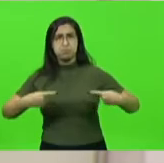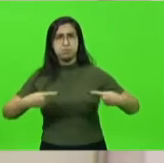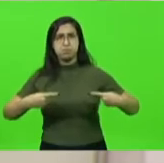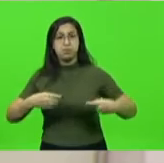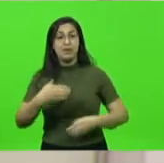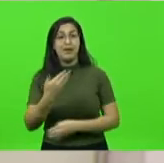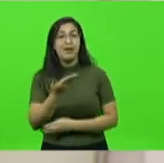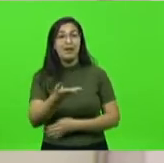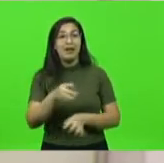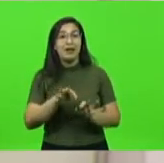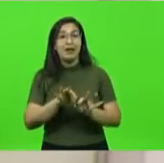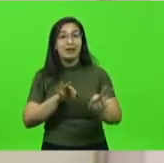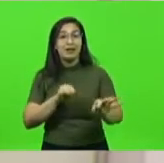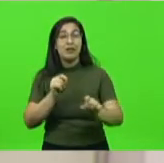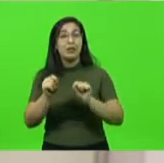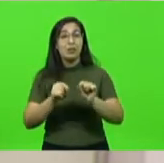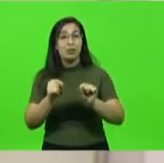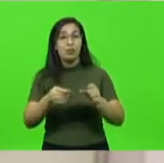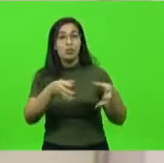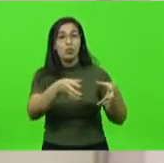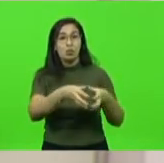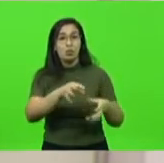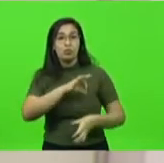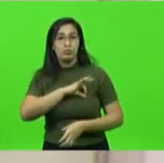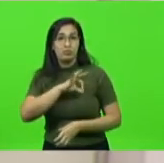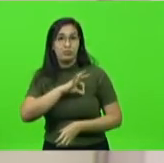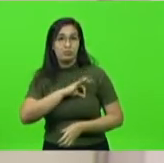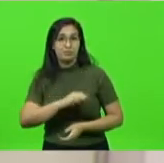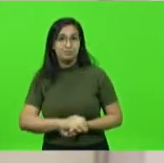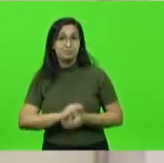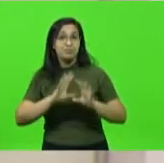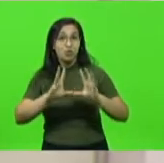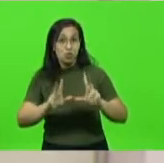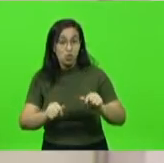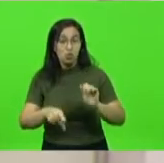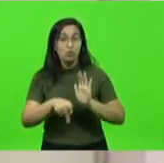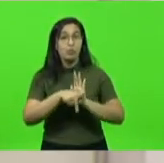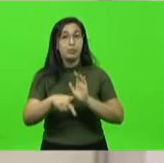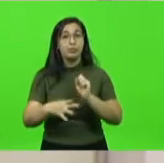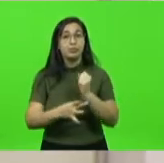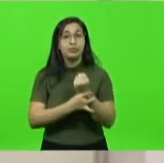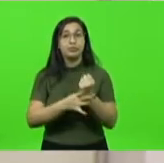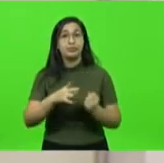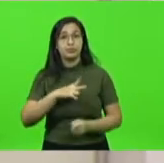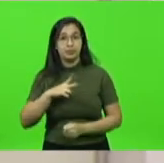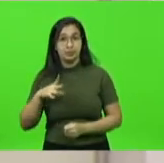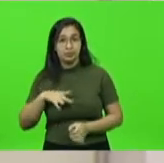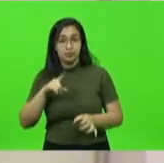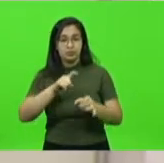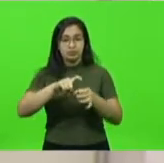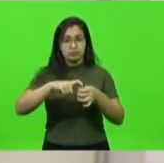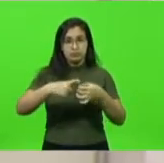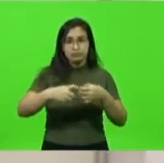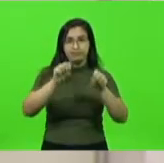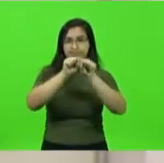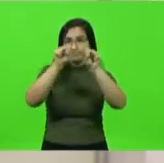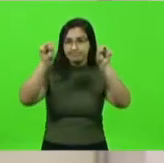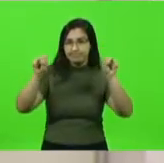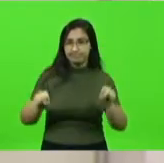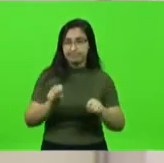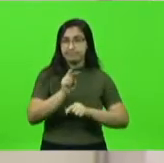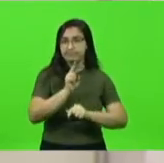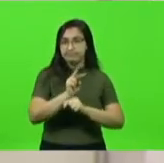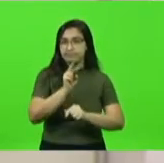da vida. Todos fazem parte da segurança pública, todos integram um sistema que protege o